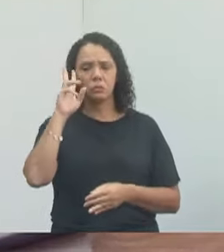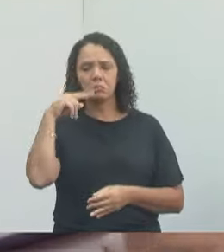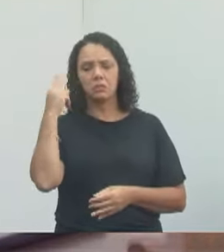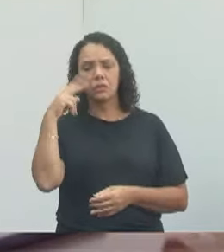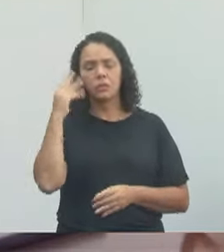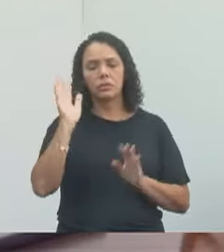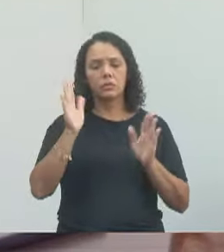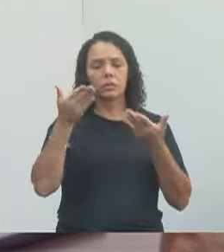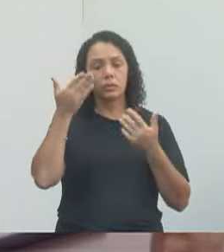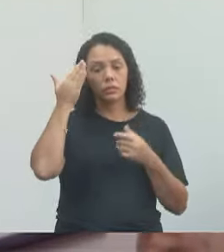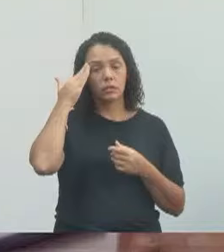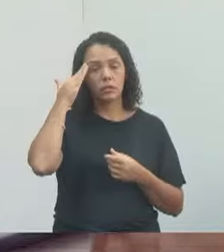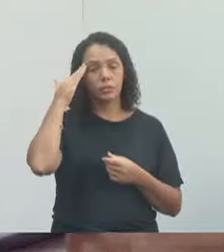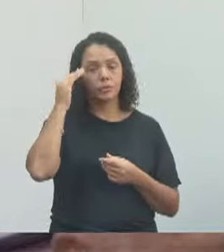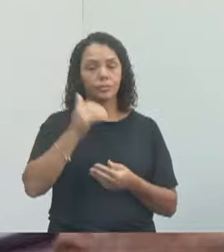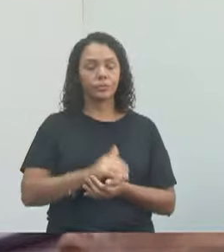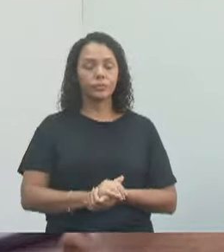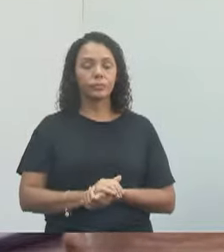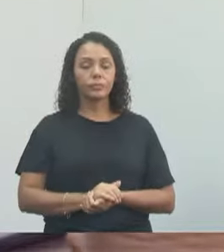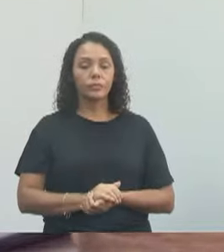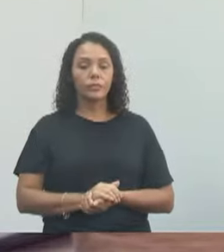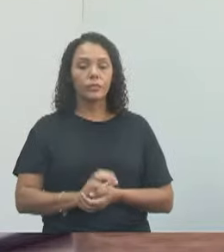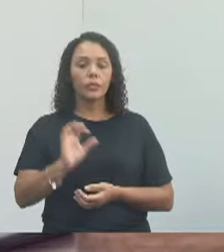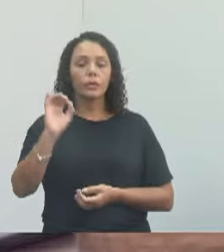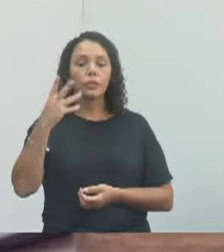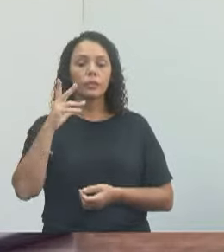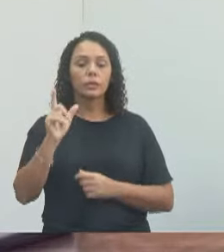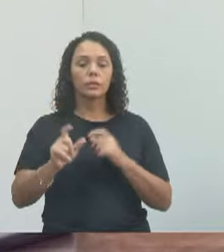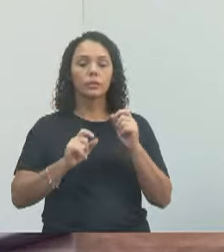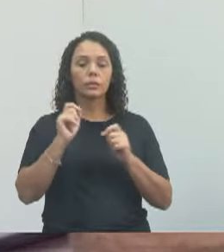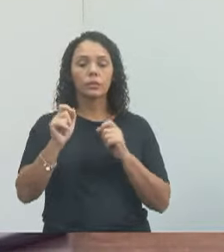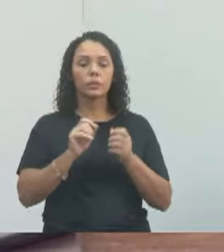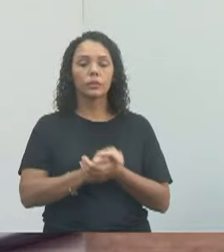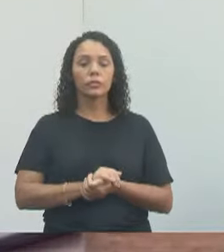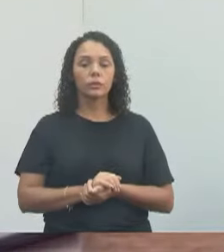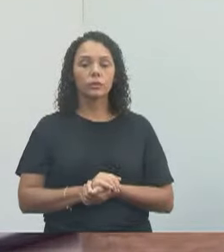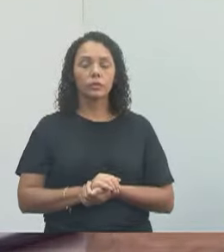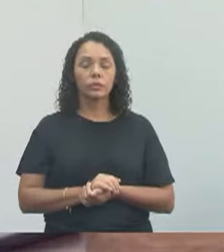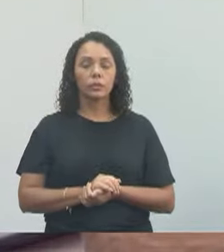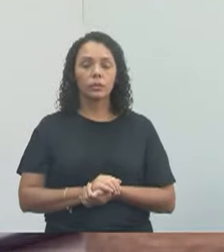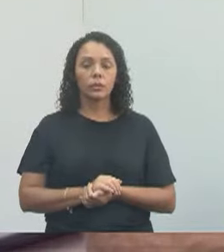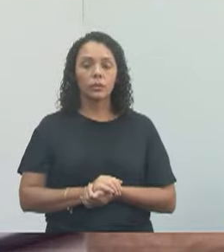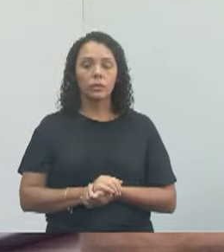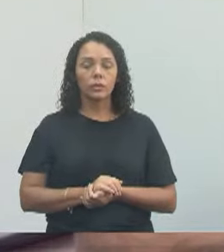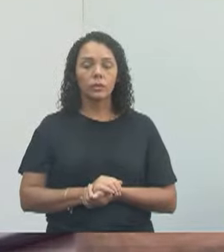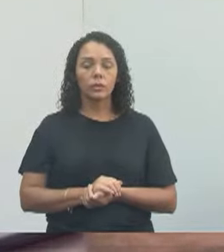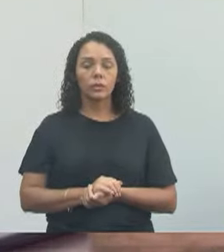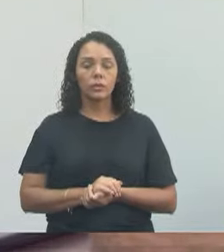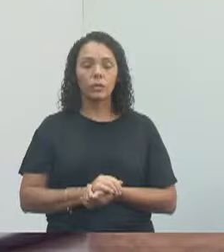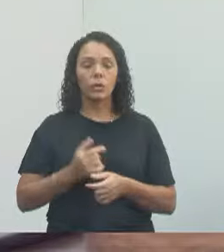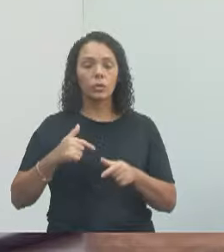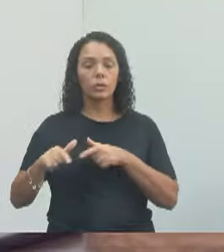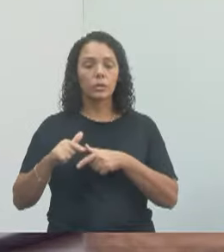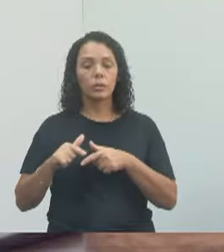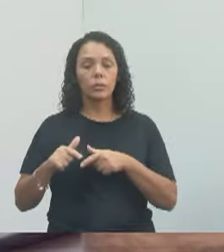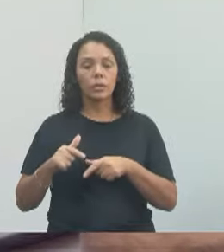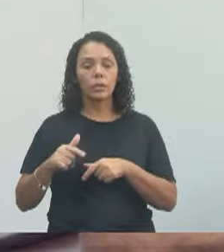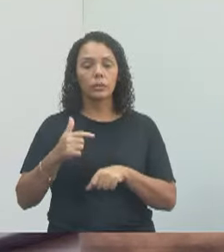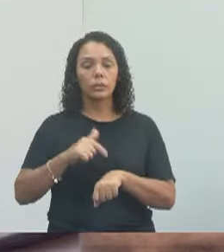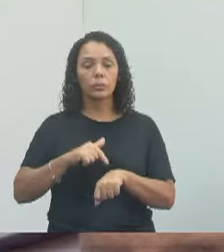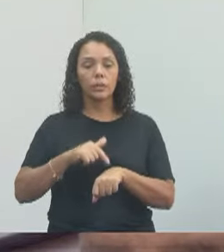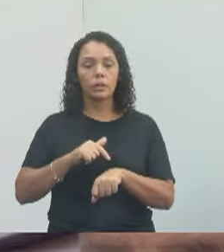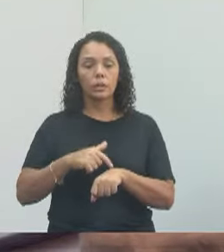dessa casa que o que acontece o administrativo funciona das 8 às 17